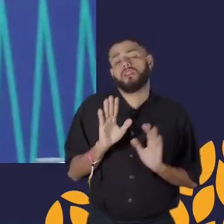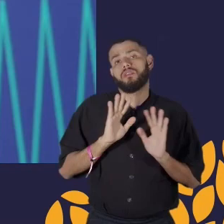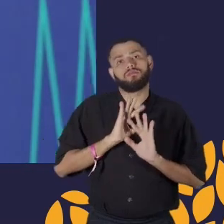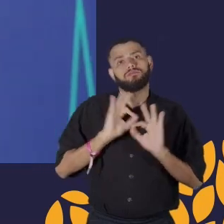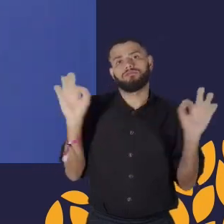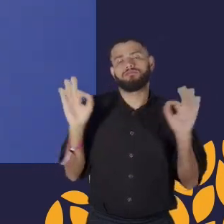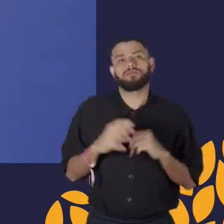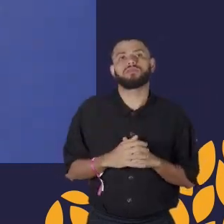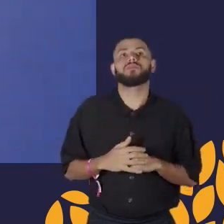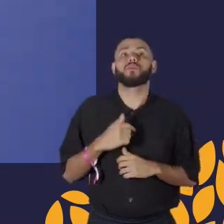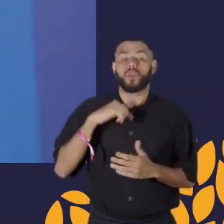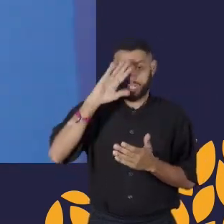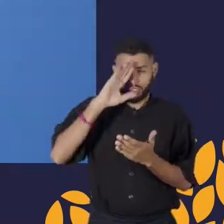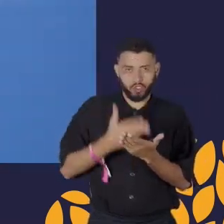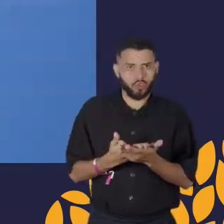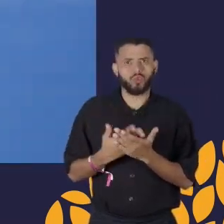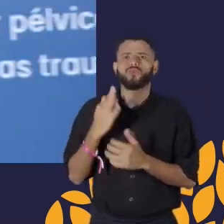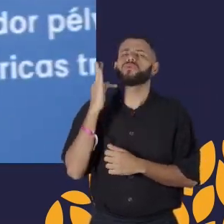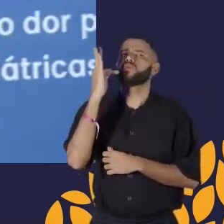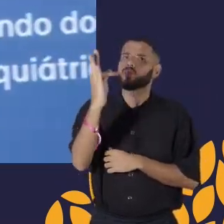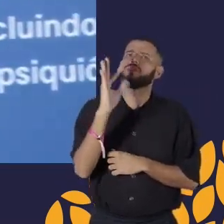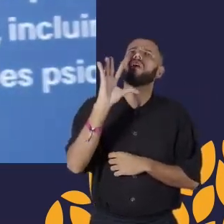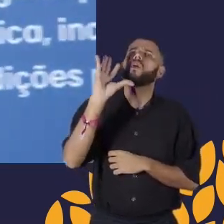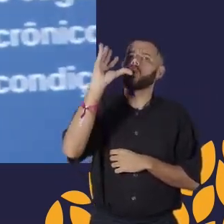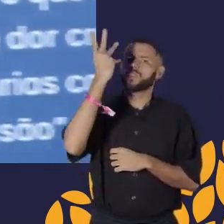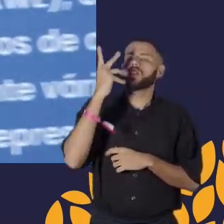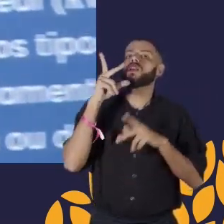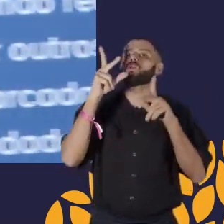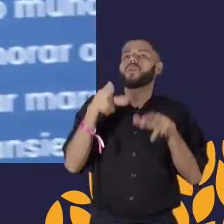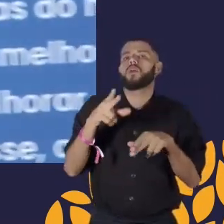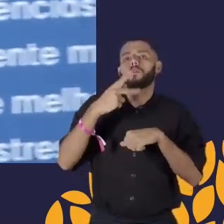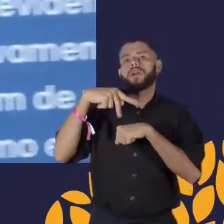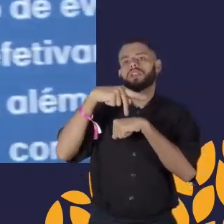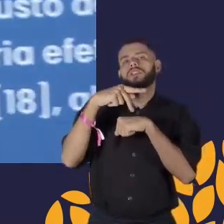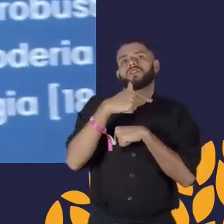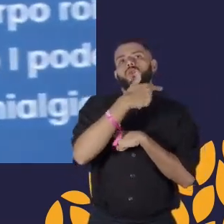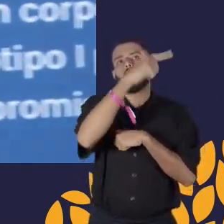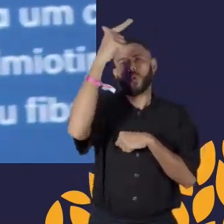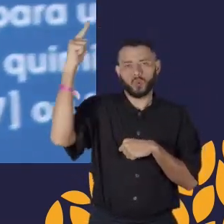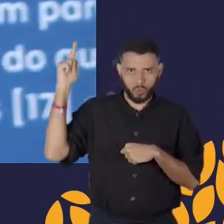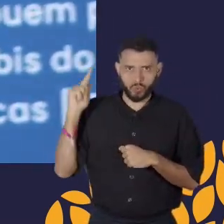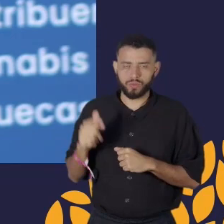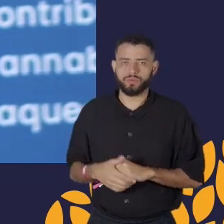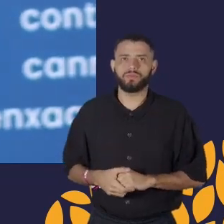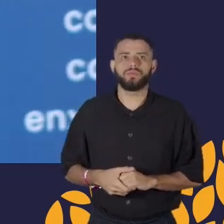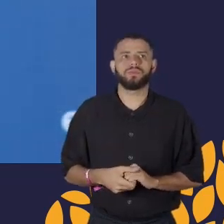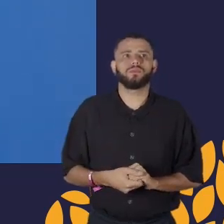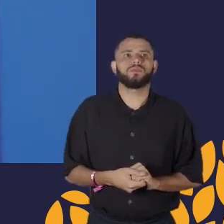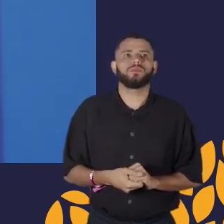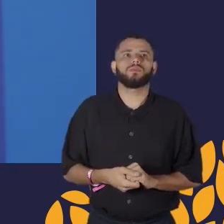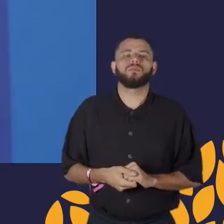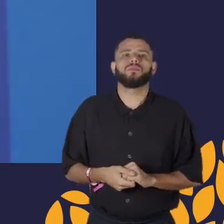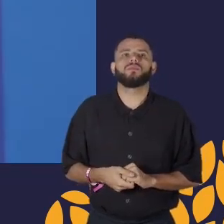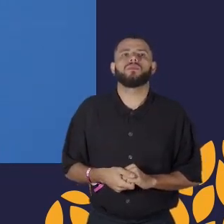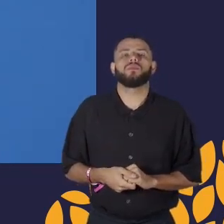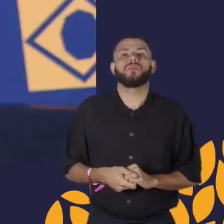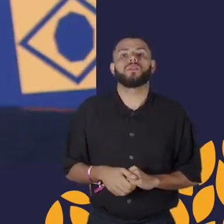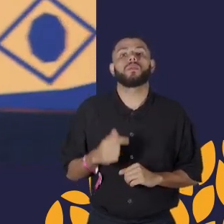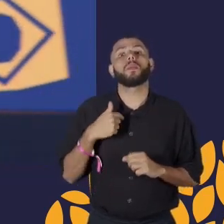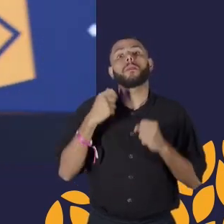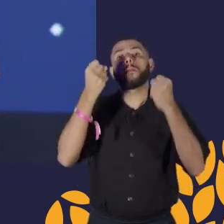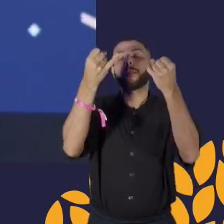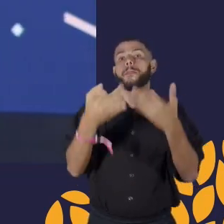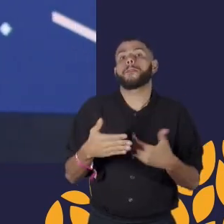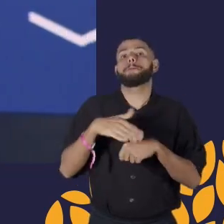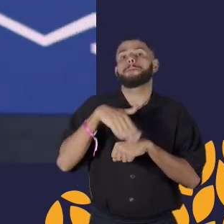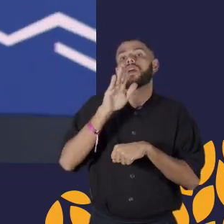que no futuro vai acontecer, como acontece nos outros países. Falando um pouco mais ainda desse estudo, ele